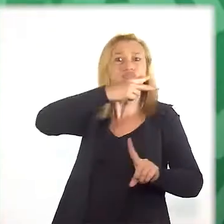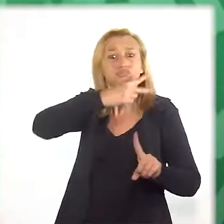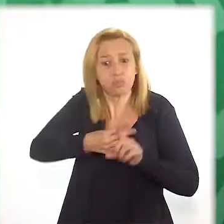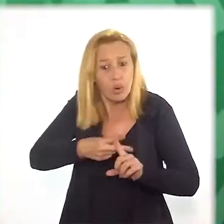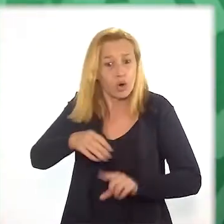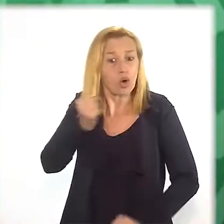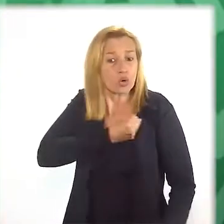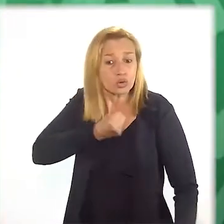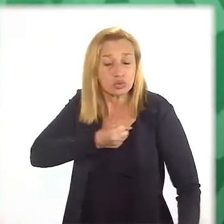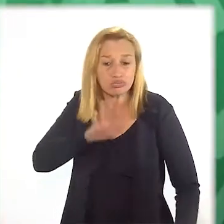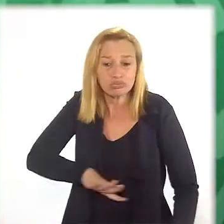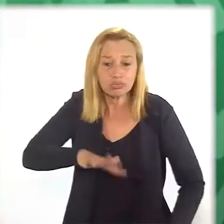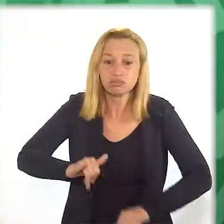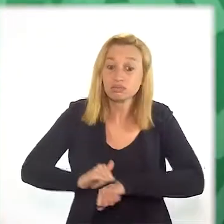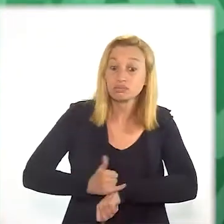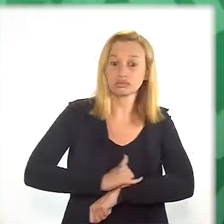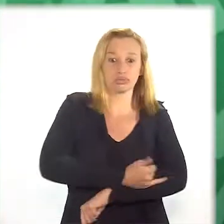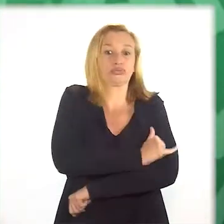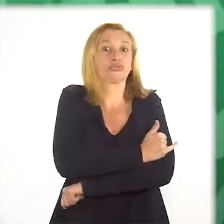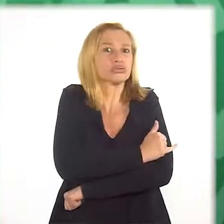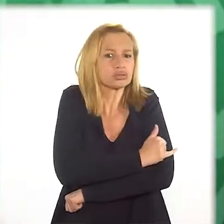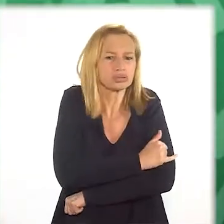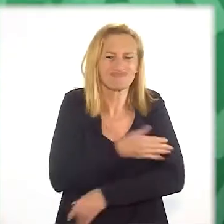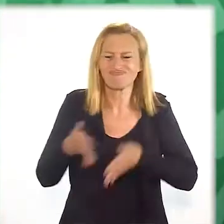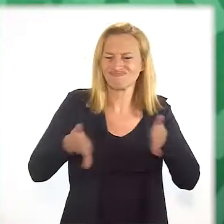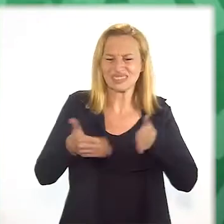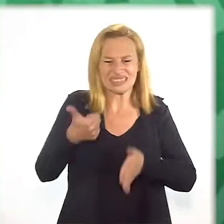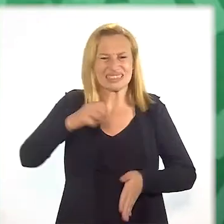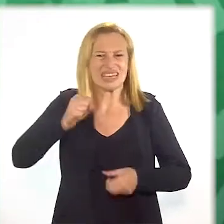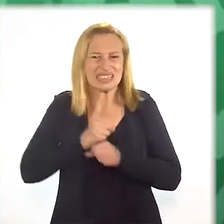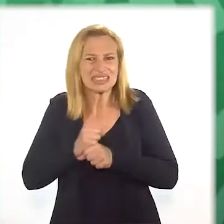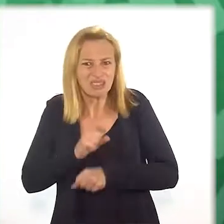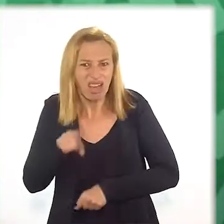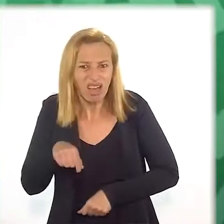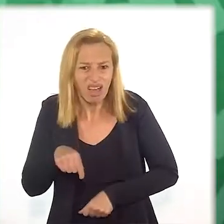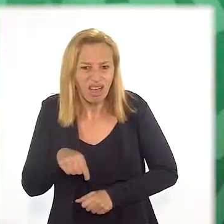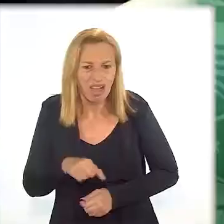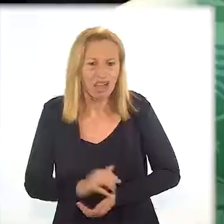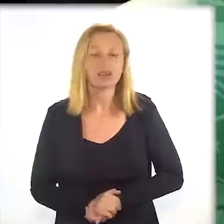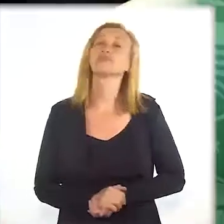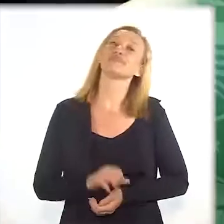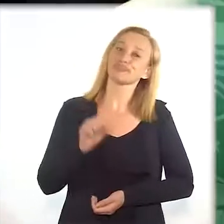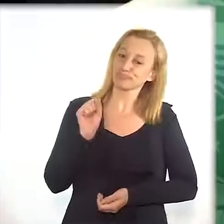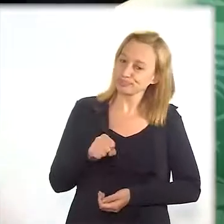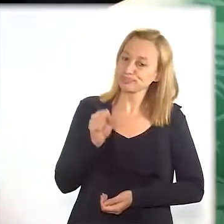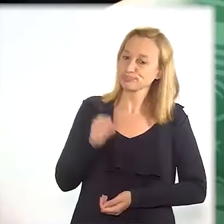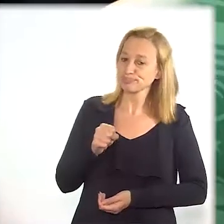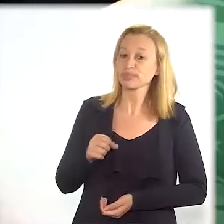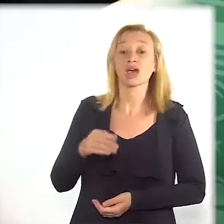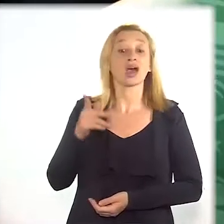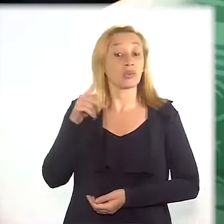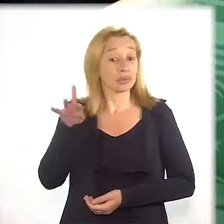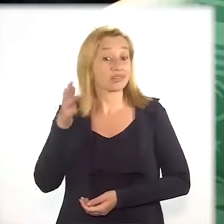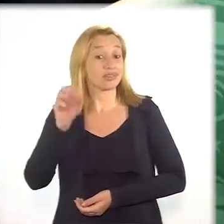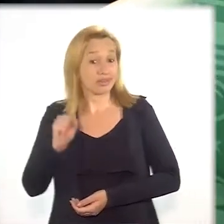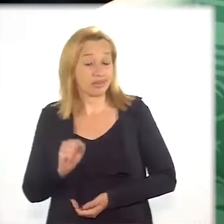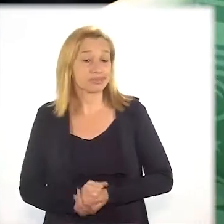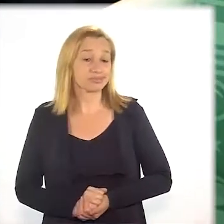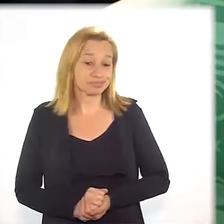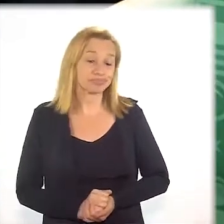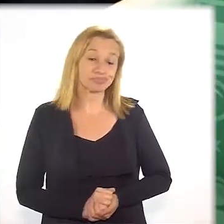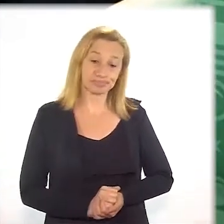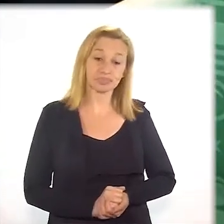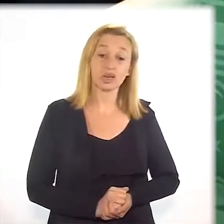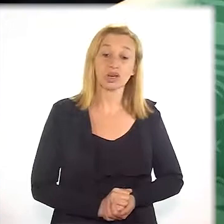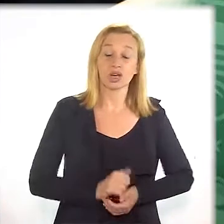o número de crianças obesas num período aí de 10 anos, é isso? Exatamente, Priscila. A obesidade